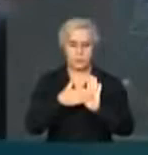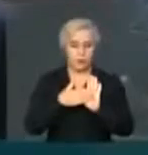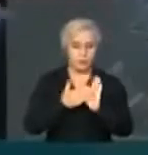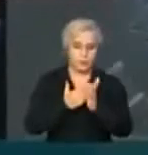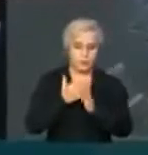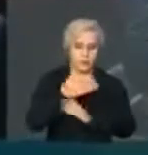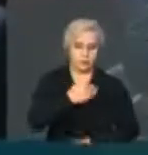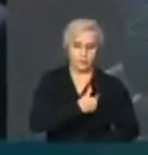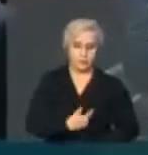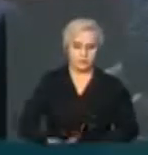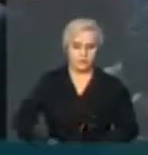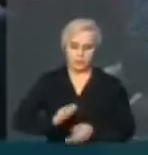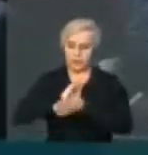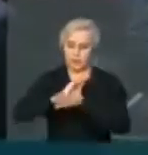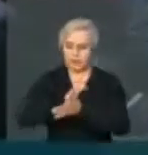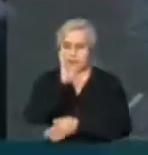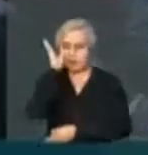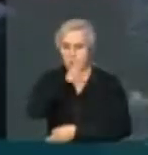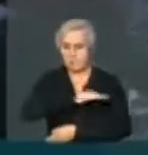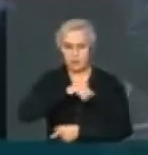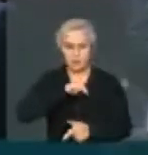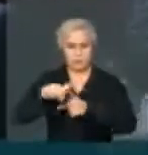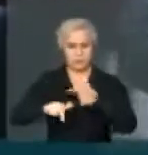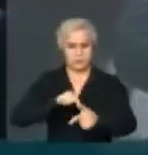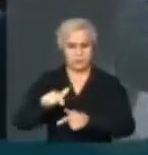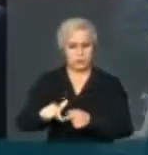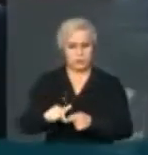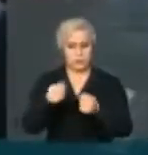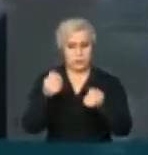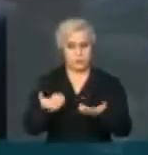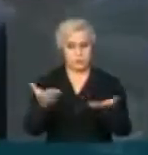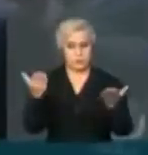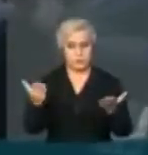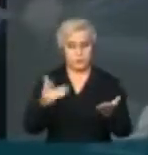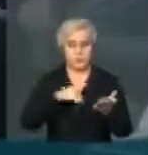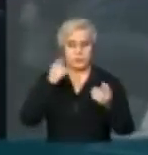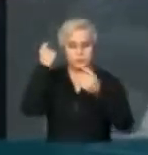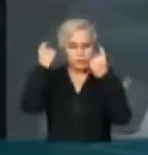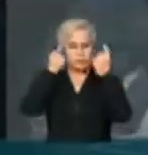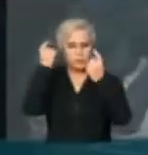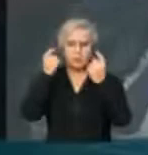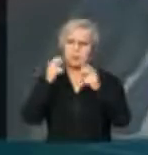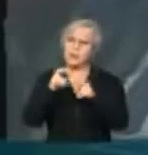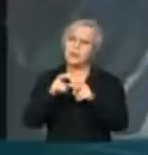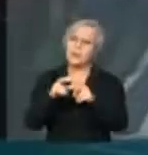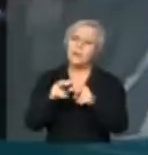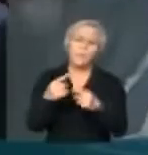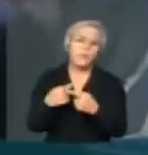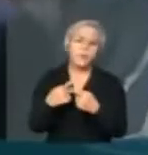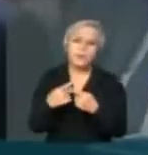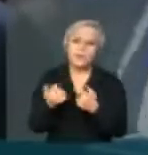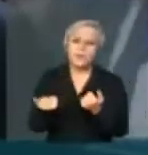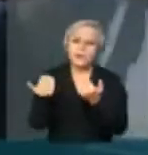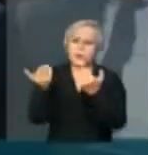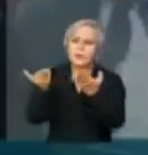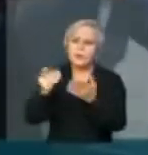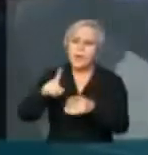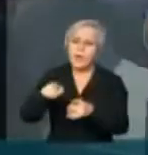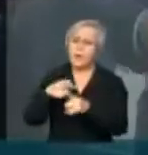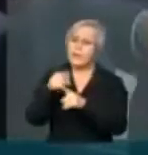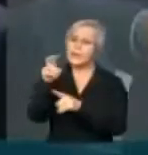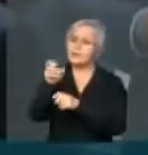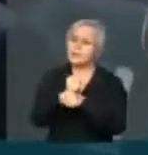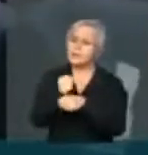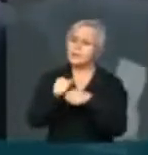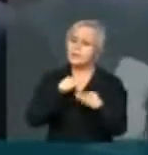governo, ela é perversa principalmente para os trabalhadores. E se há essa preocupação, por que não dar mais 5 anos àqueles que estão em pleno